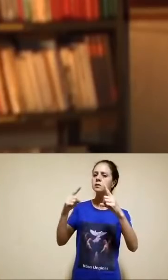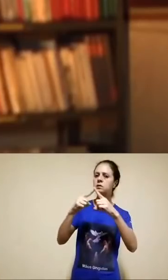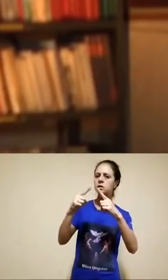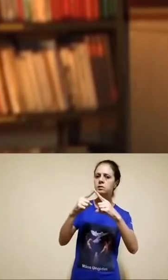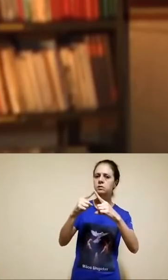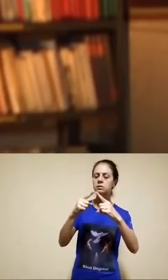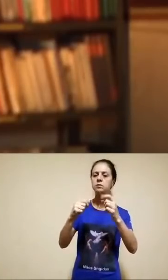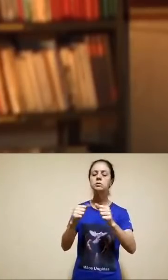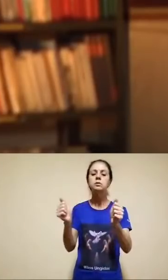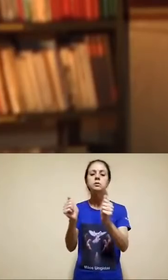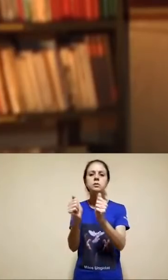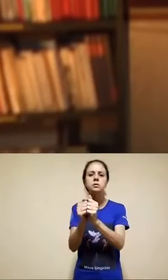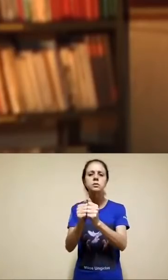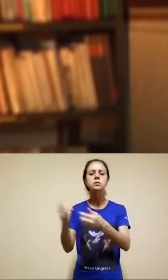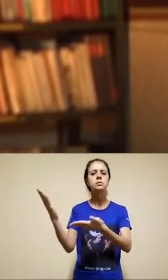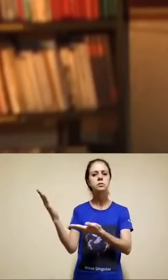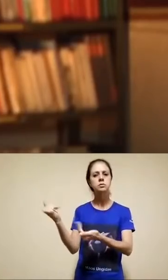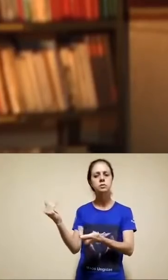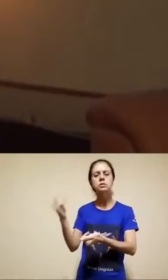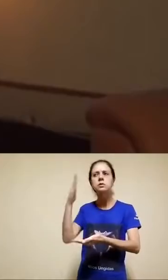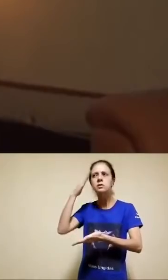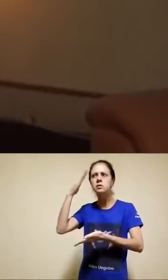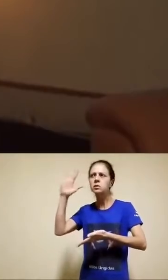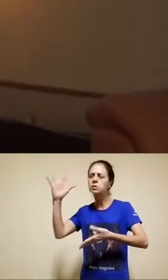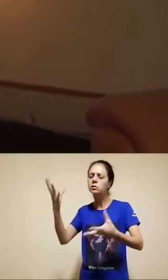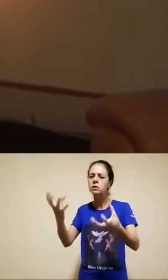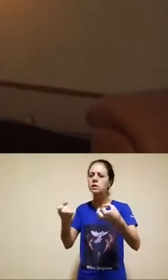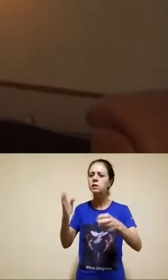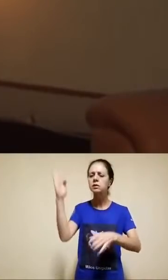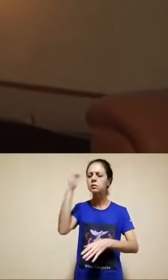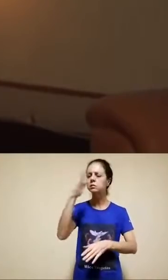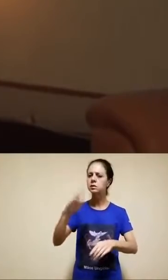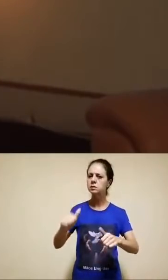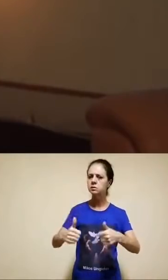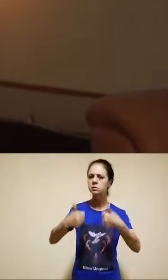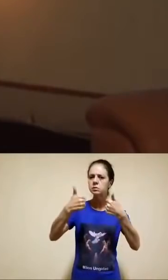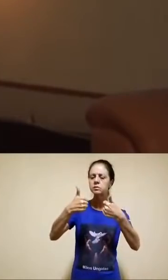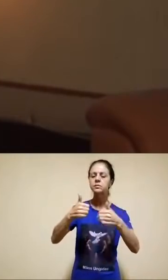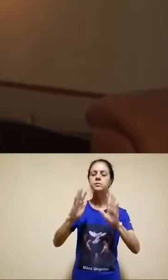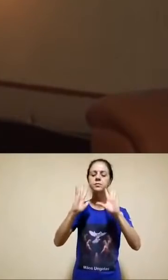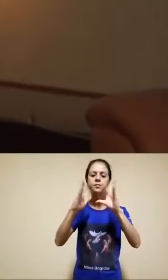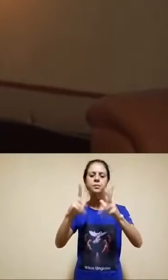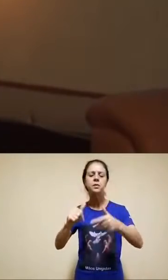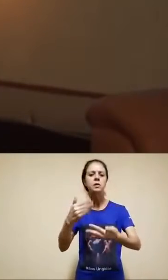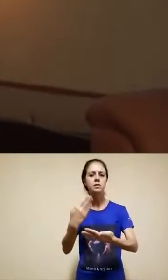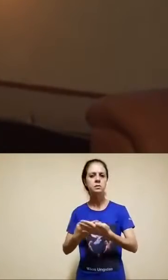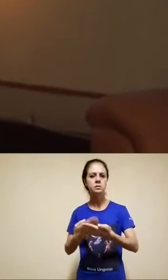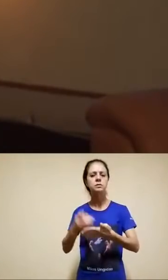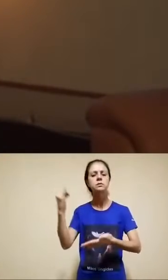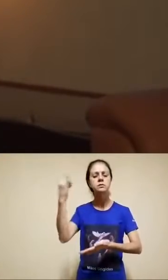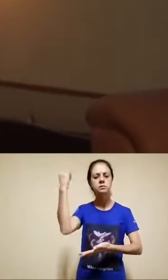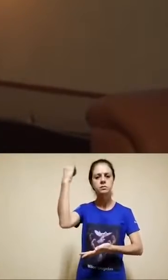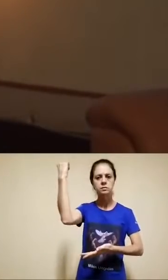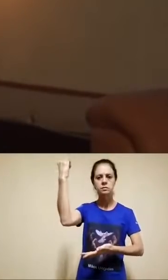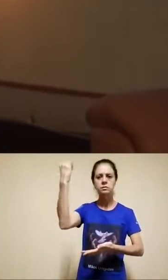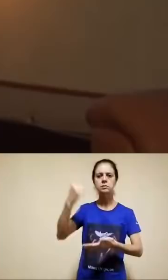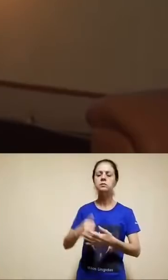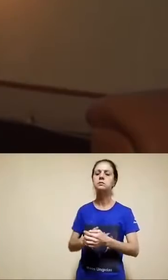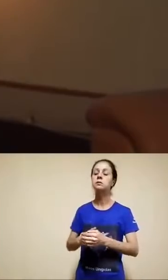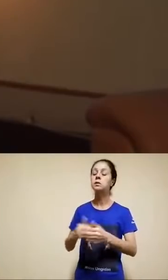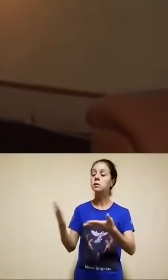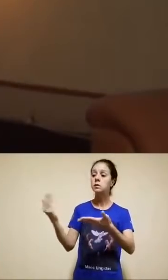mais conectados com aquilo que a gente sonha e que a gente quer para o Brasil. Acho que o papel dos estudantes ele é fundamental, porque a gente que é jovem